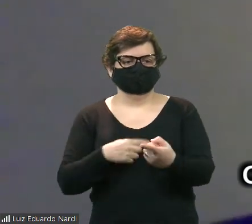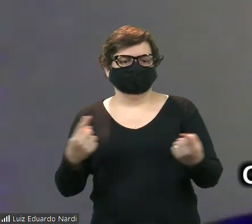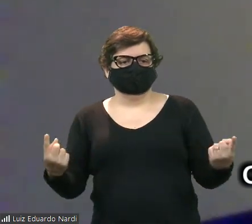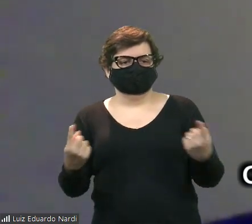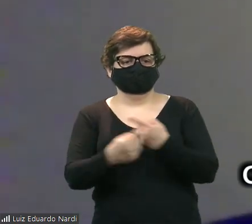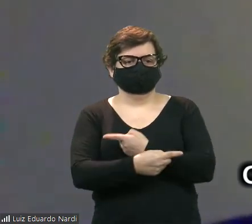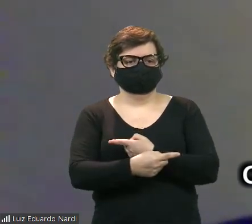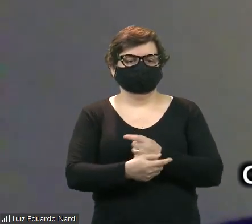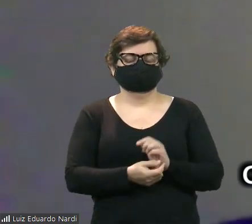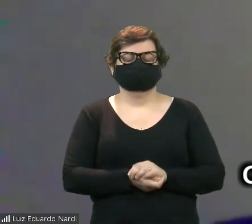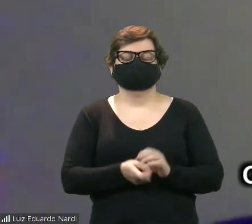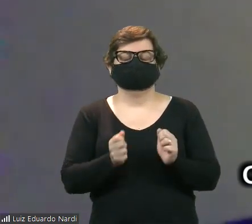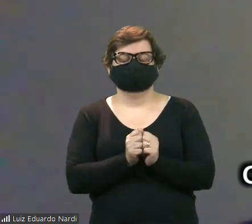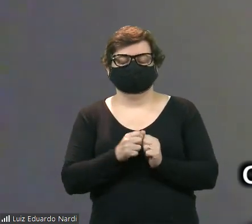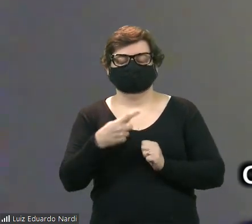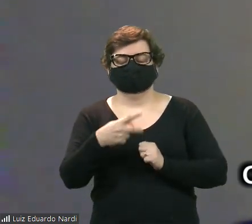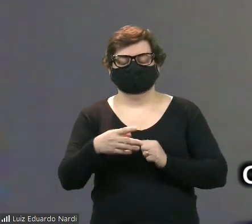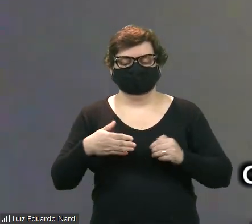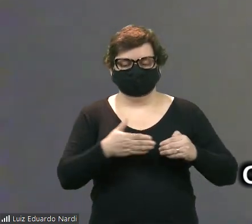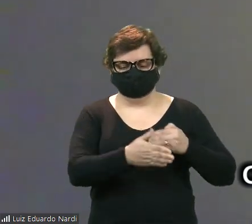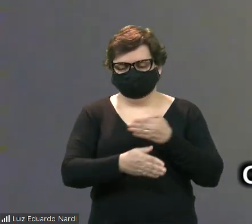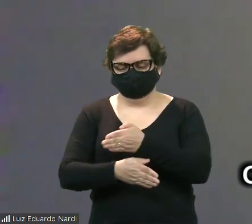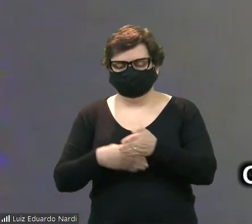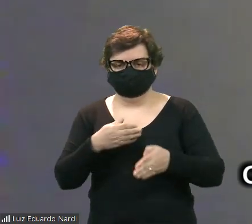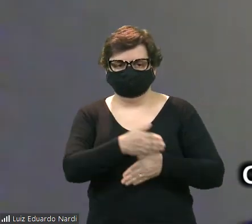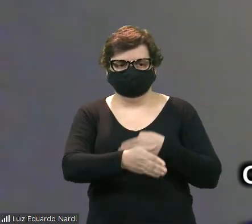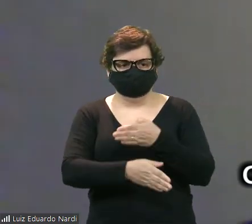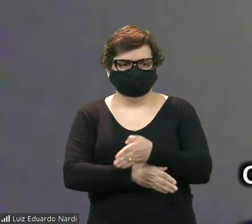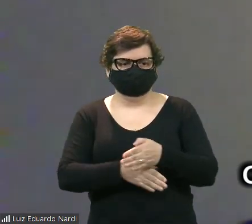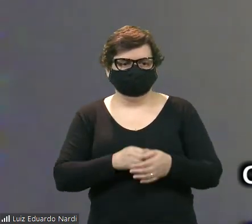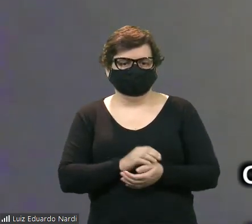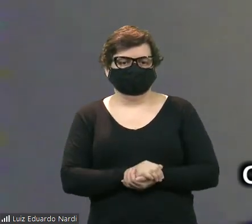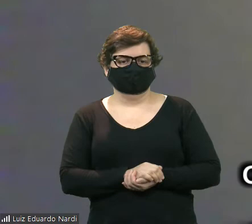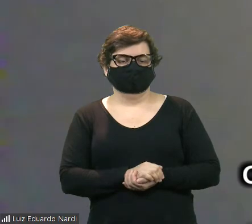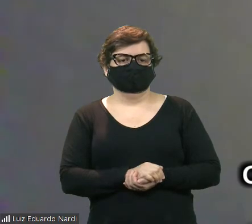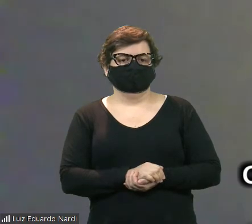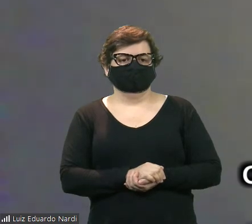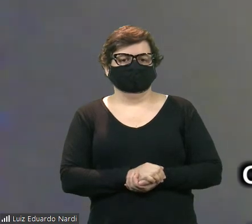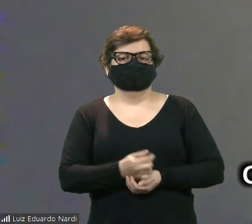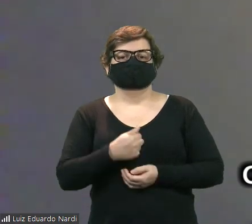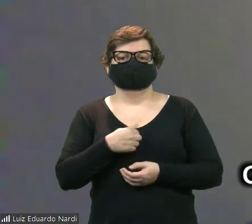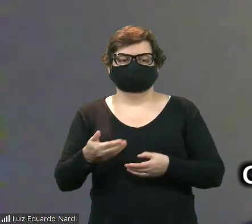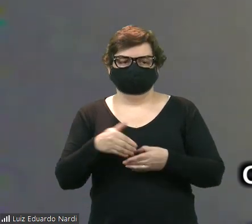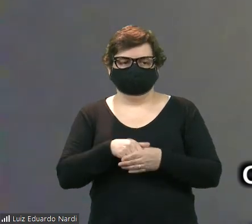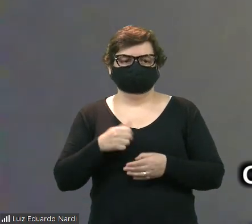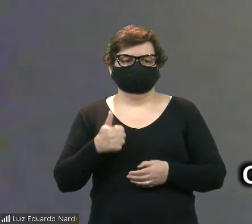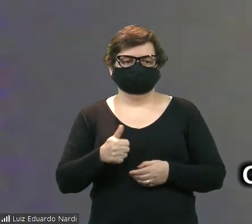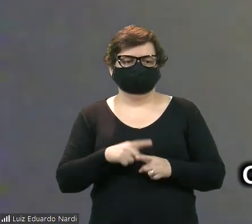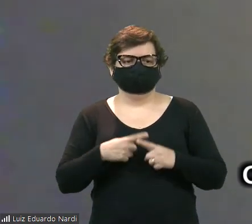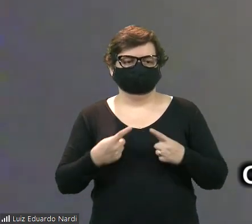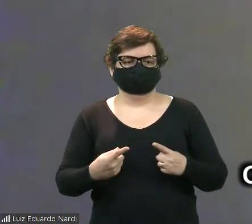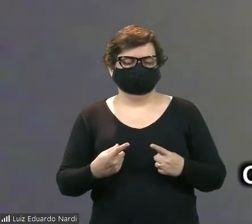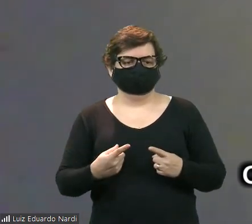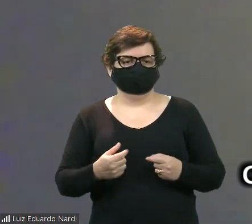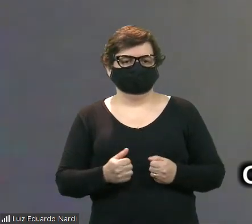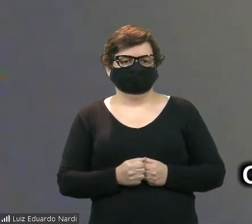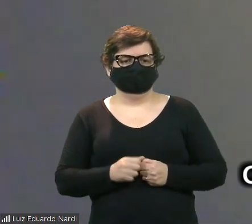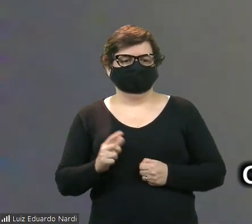Norte, com as suas intersecções, com seus acessos. Claro, vou votar favorável, mas sem